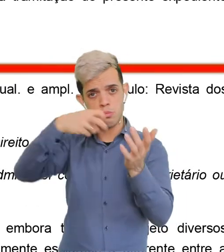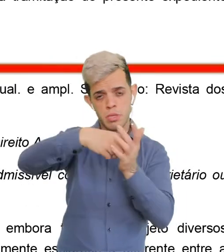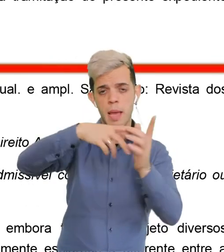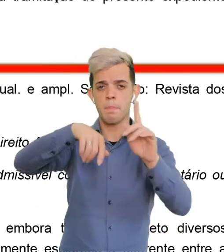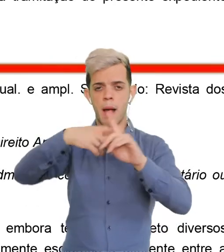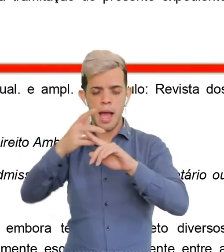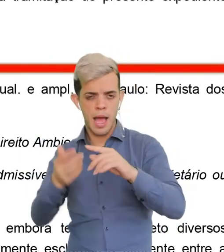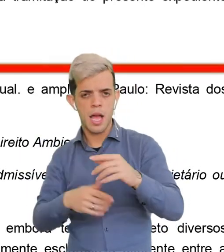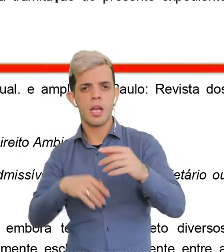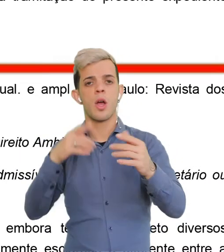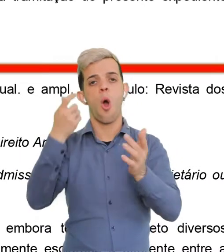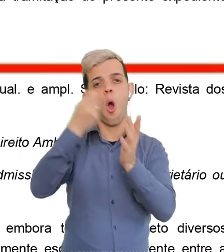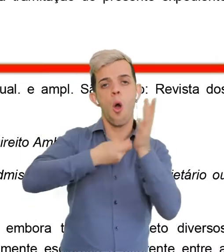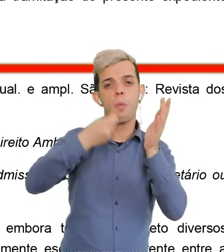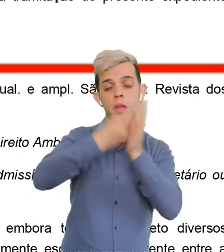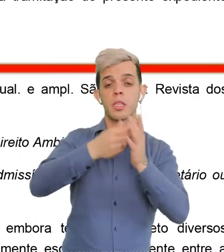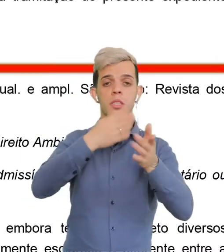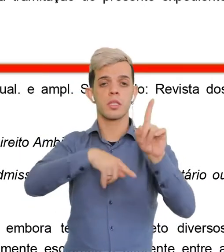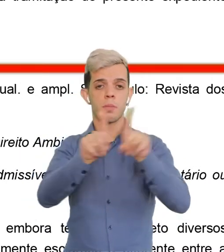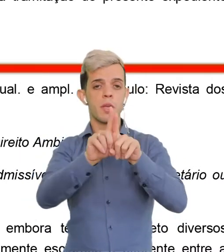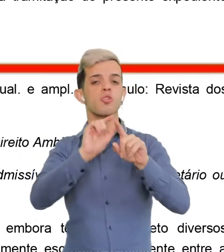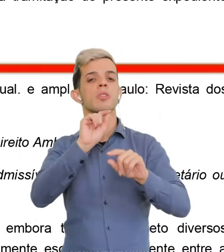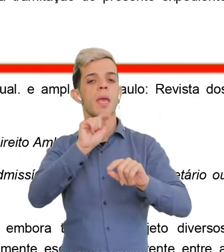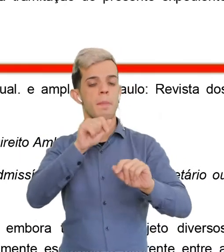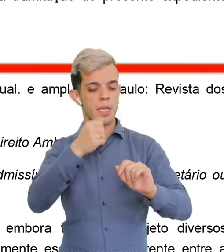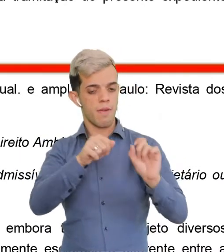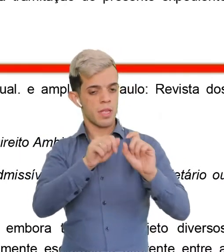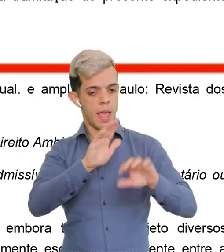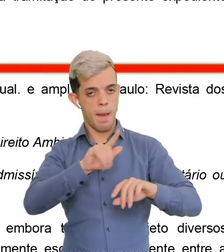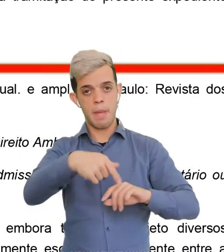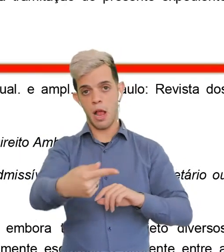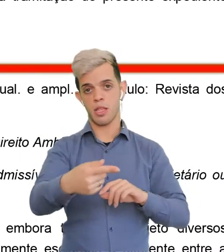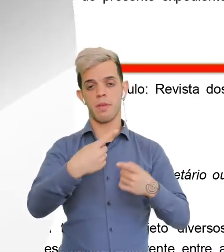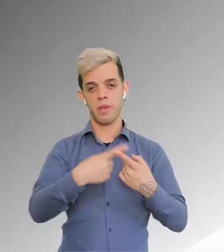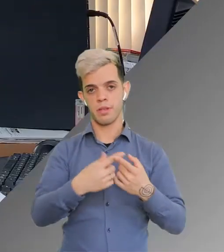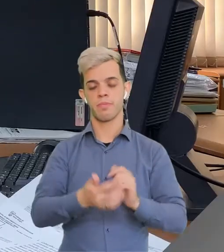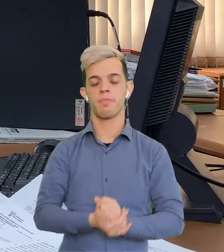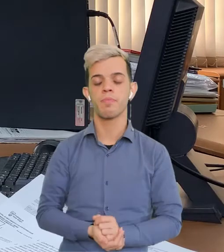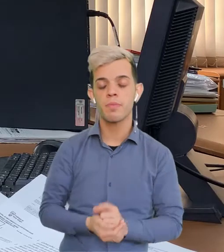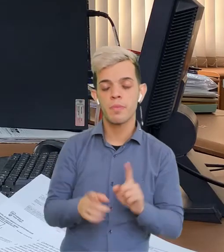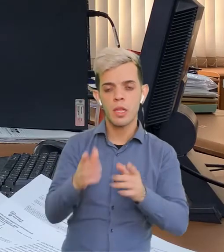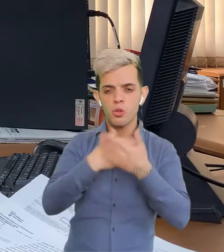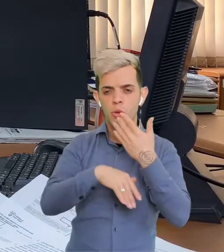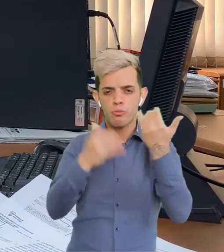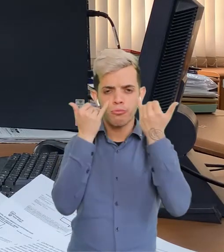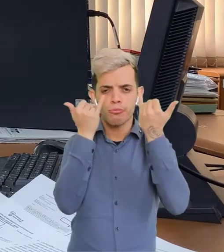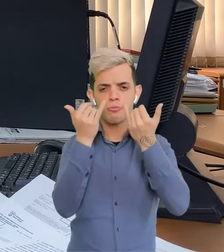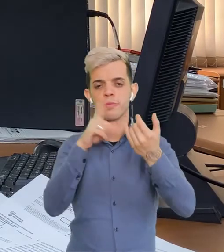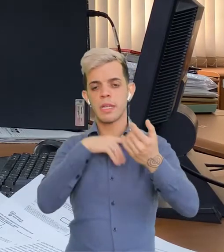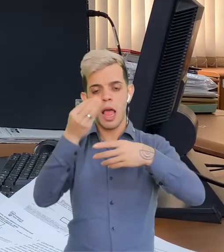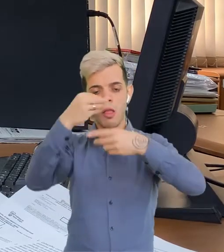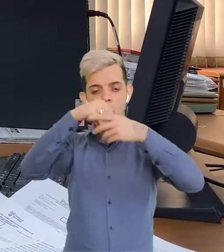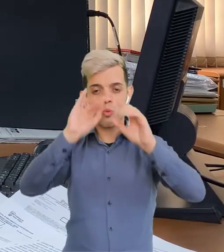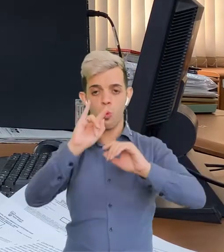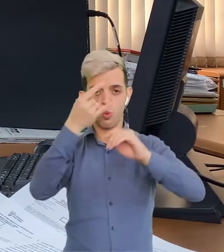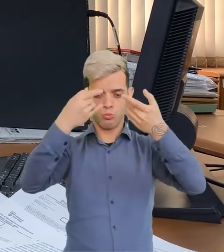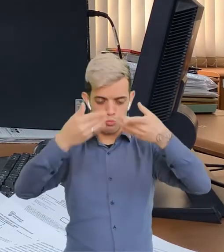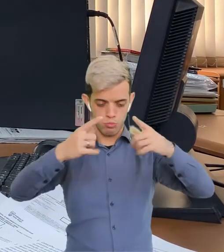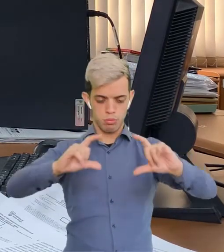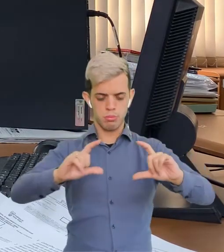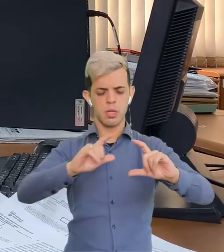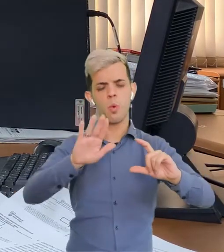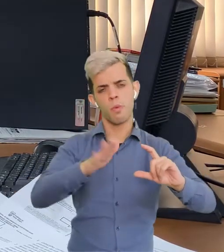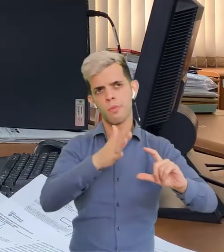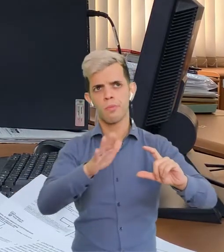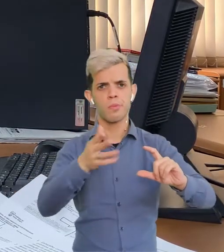a obrigação de fazer e dar outros encaminhamentos. A aplicação de penalidade vai estar escrito lá no final da decisão.